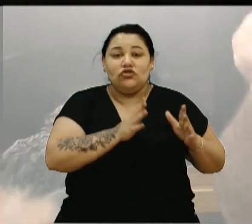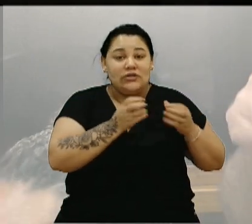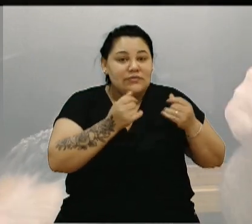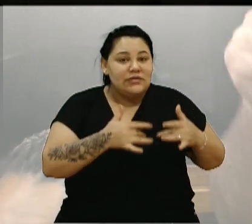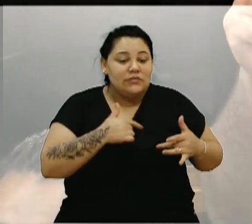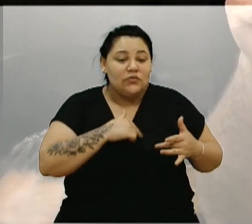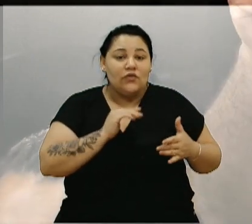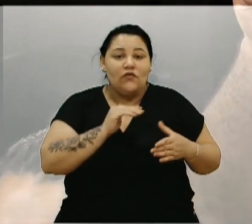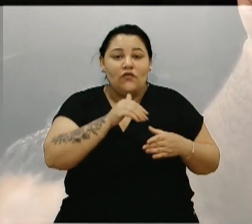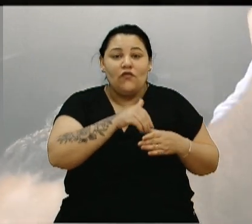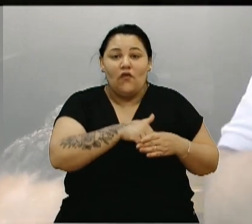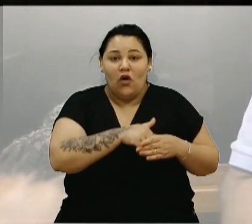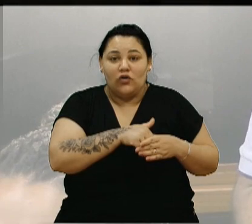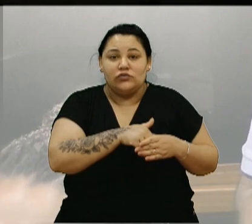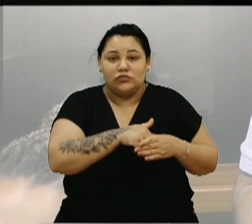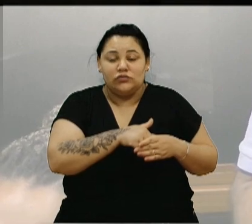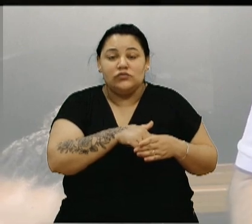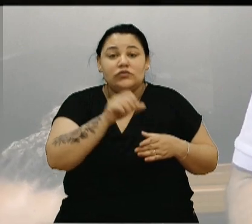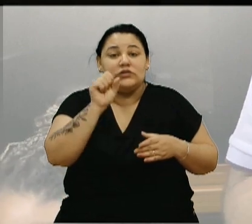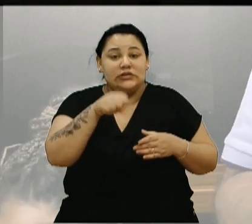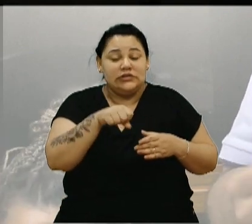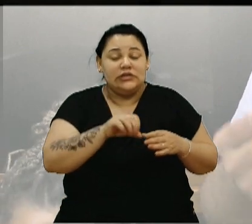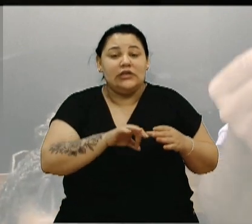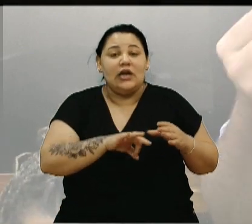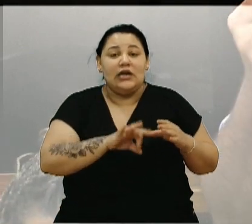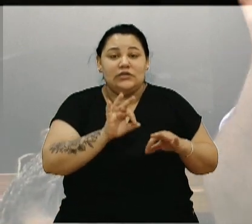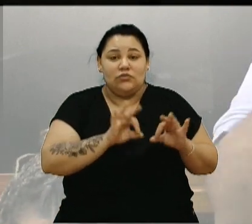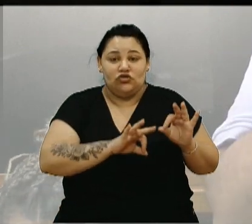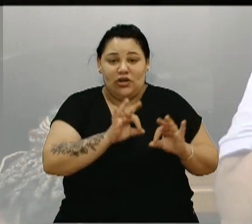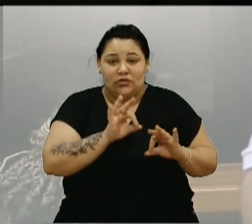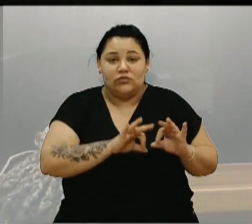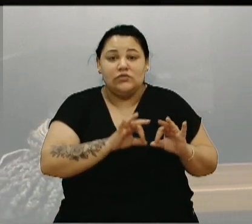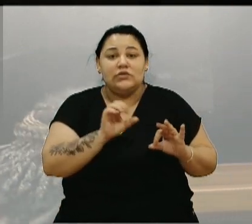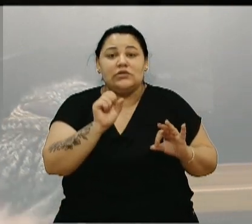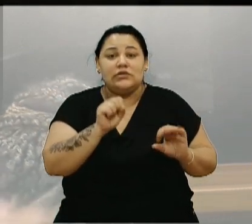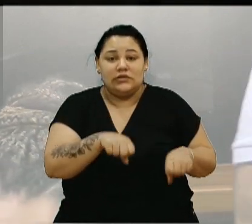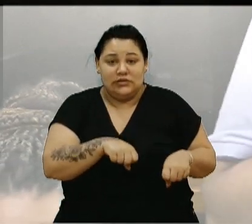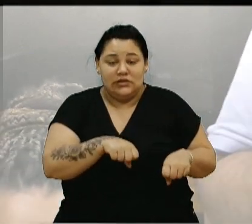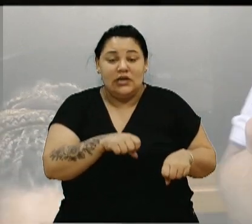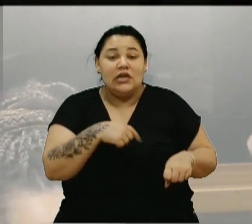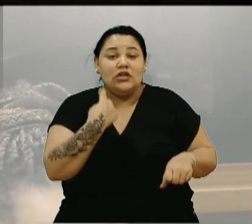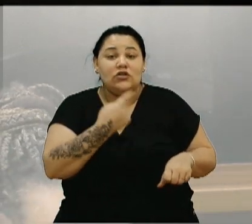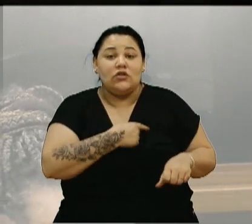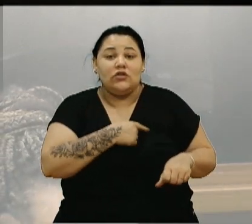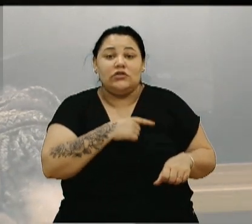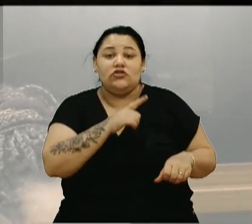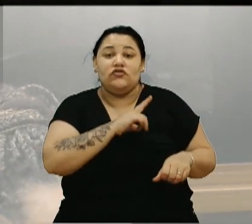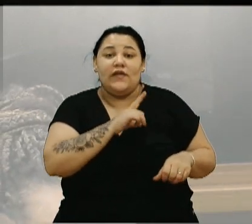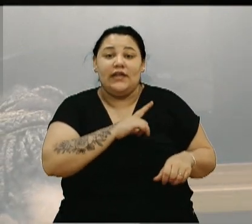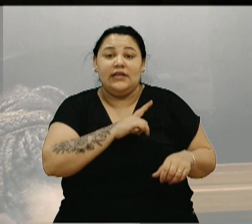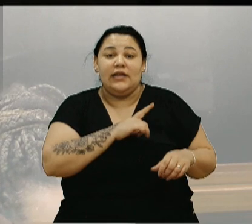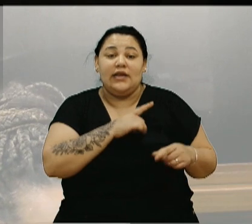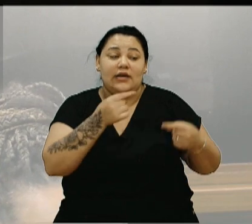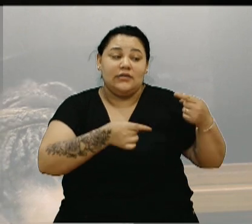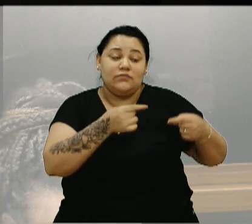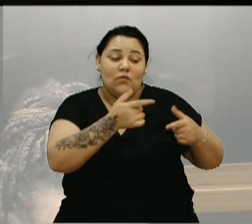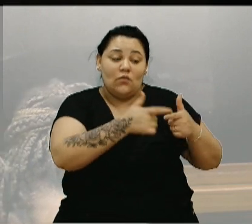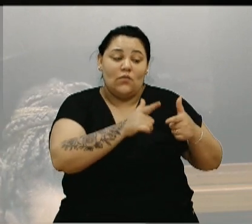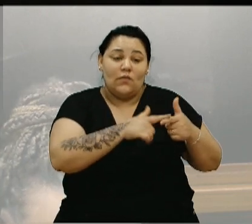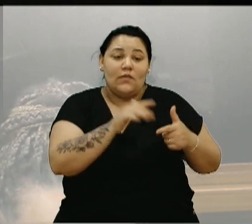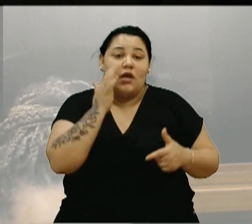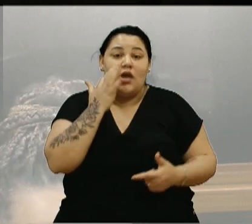voto sim ao projeto. Nós, inclusive, vamos ter uma questão, colegas, para resolver.